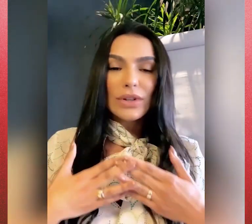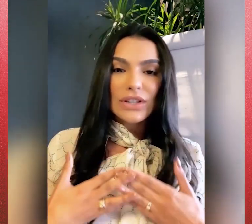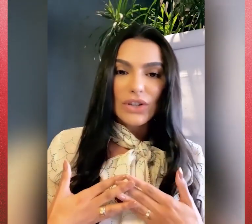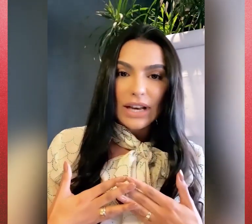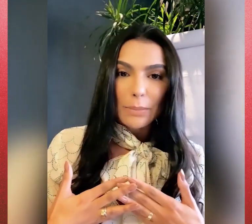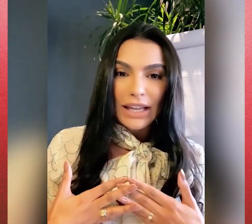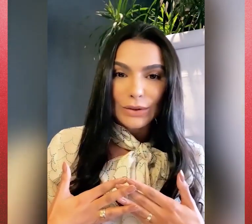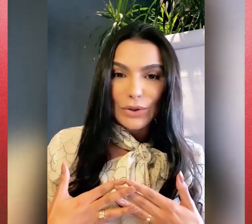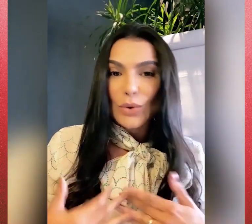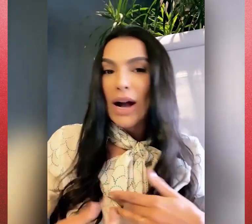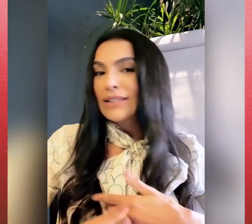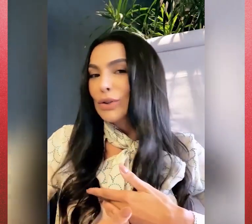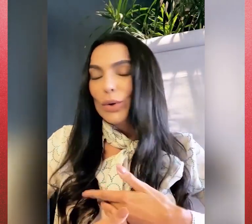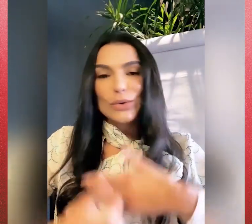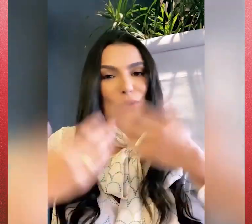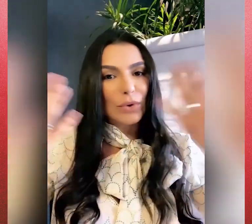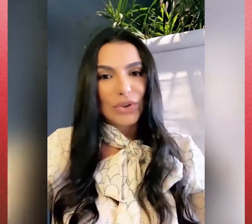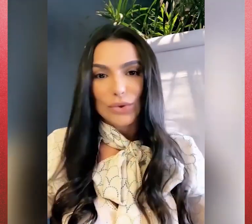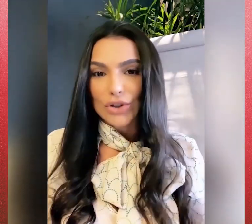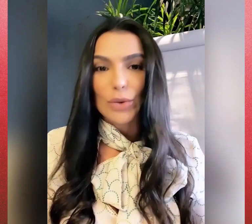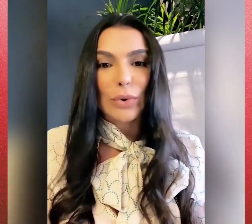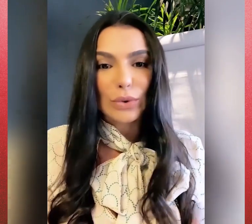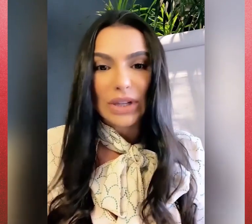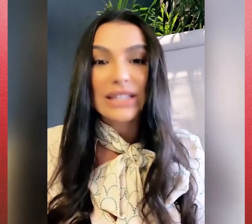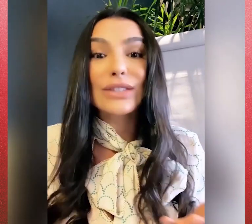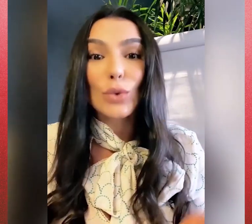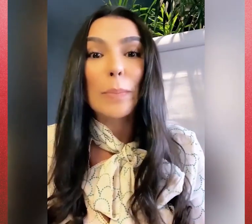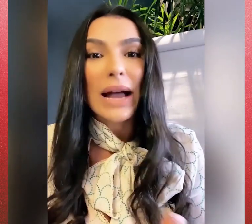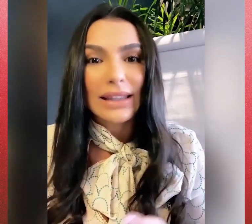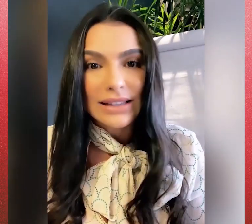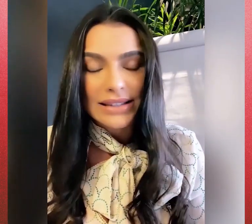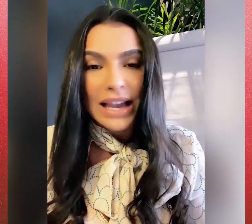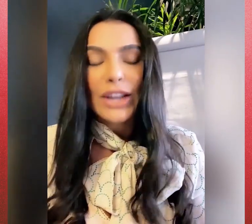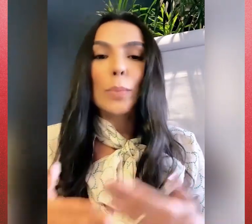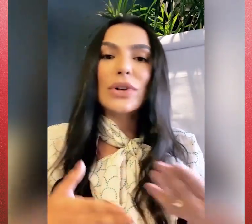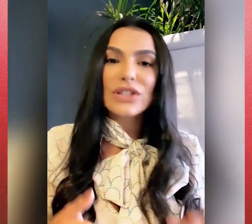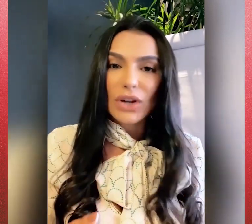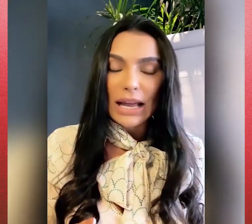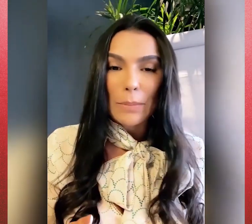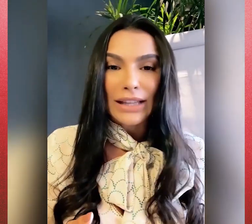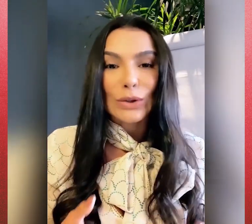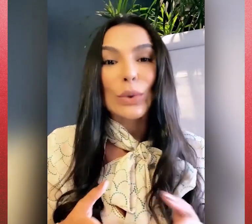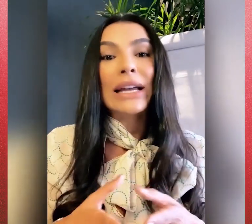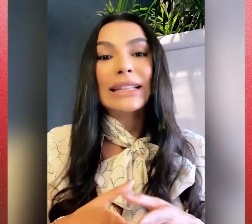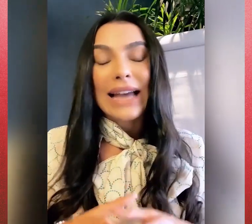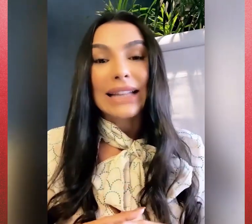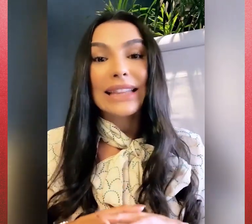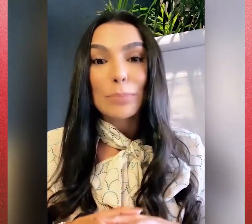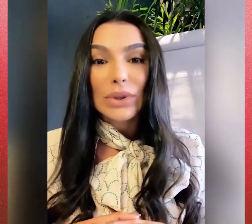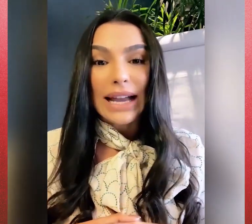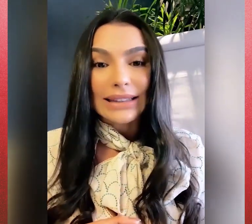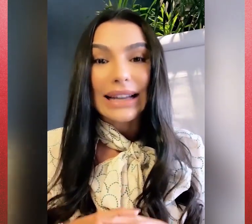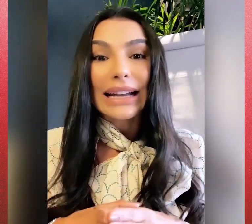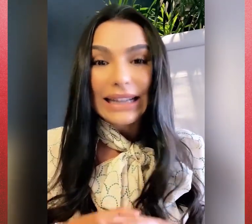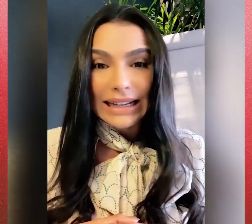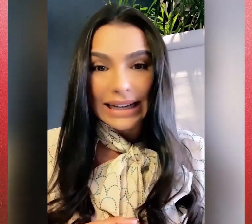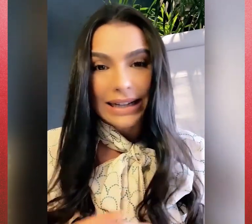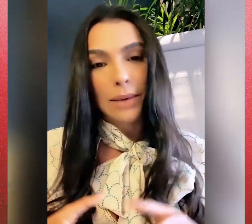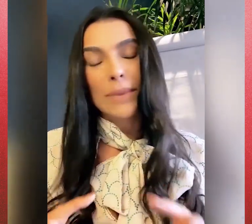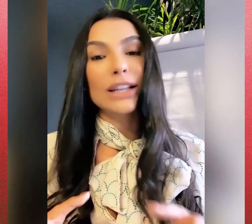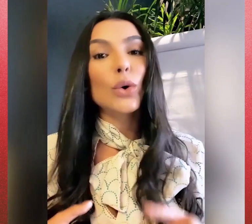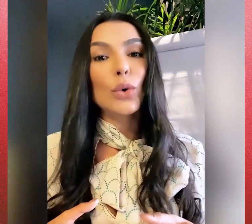meu posicionamento e de quase todos os professores de português do país e o posicionamento da deputada